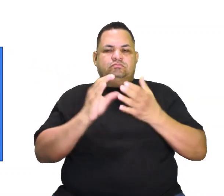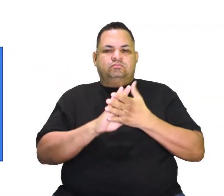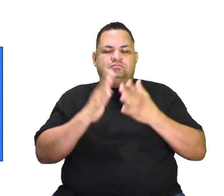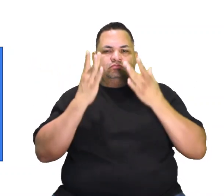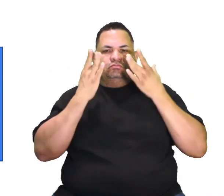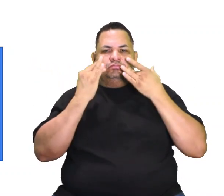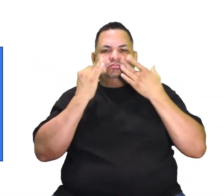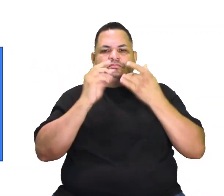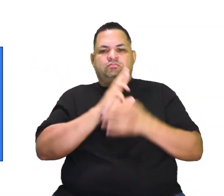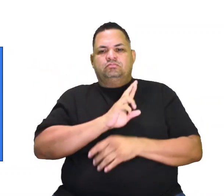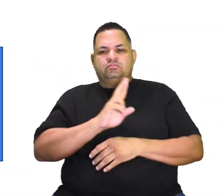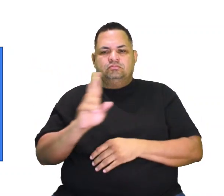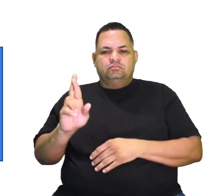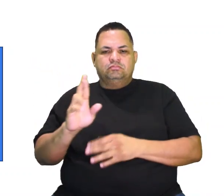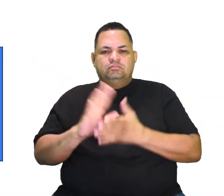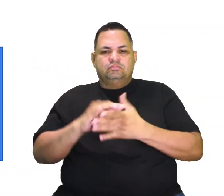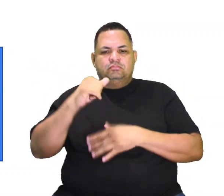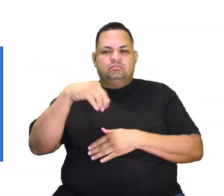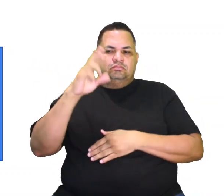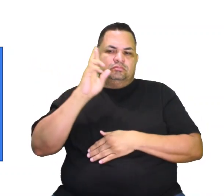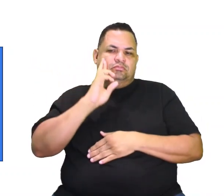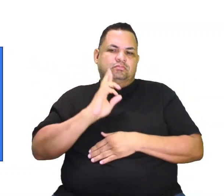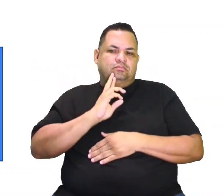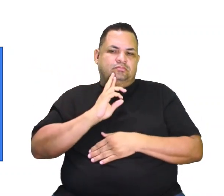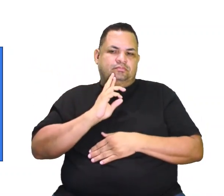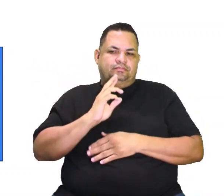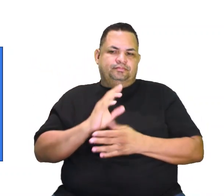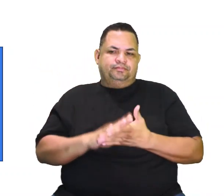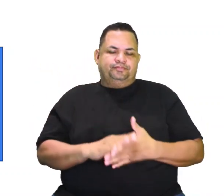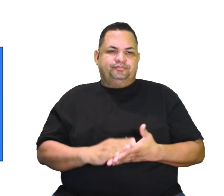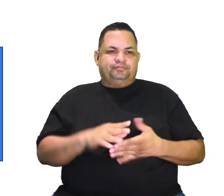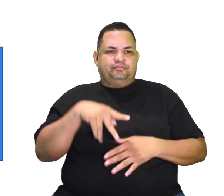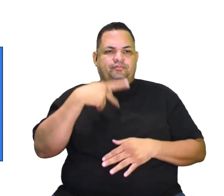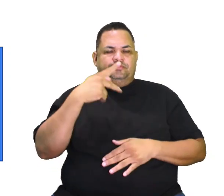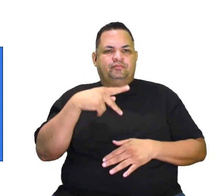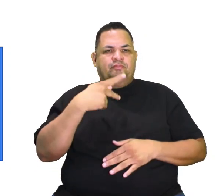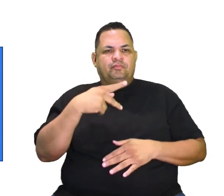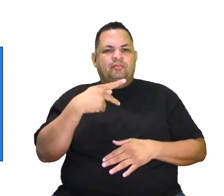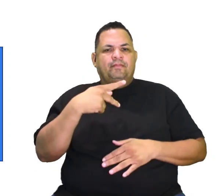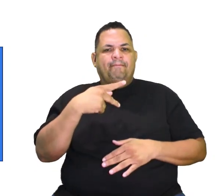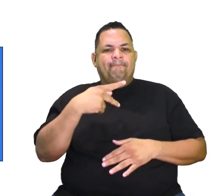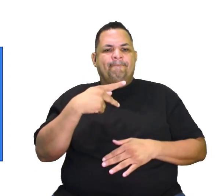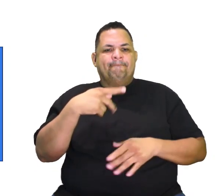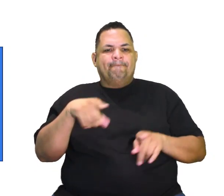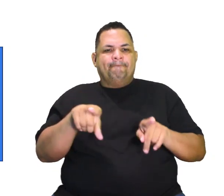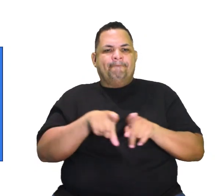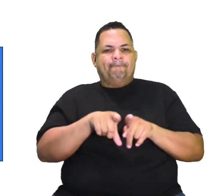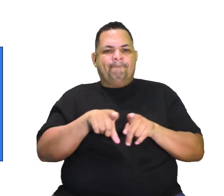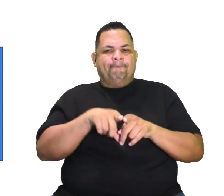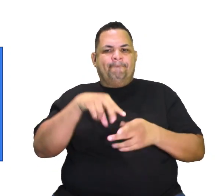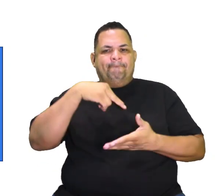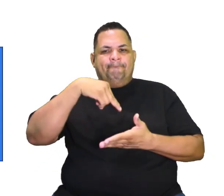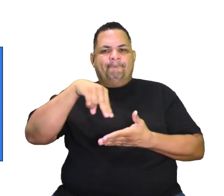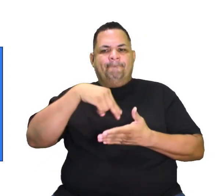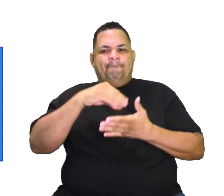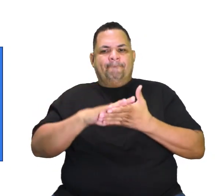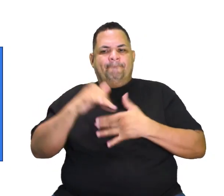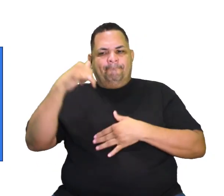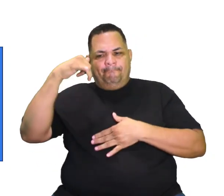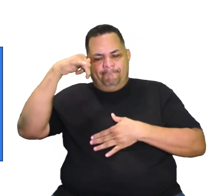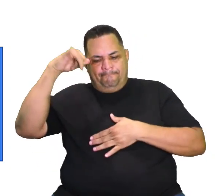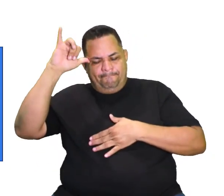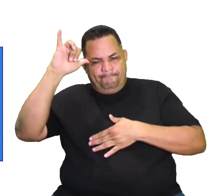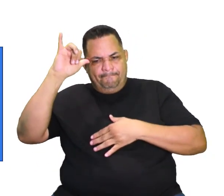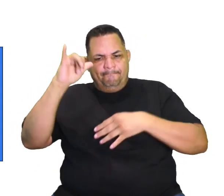Teatro Sacro aqui em Rondônia. E falamos um pouco também das danças, né, do